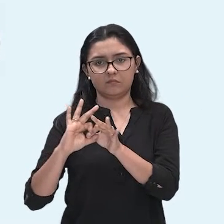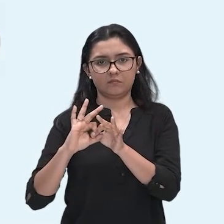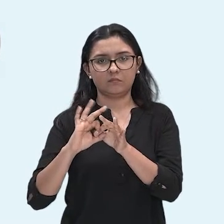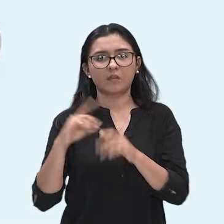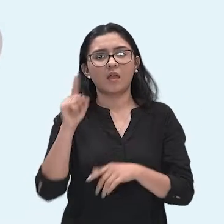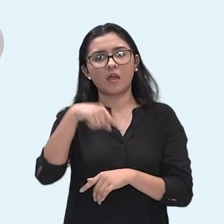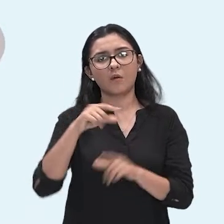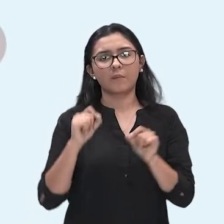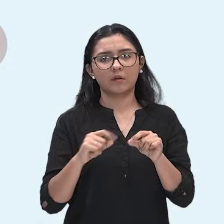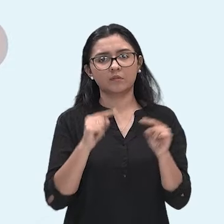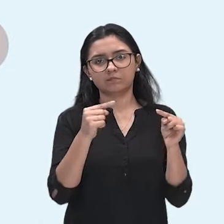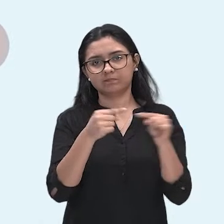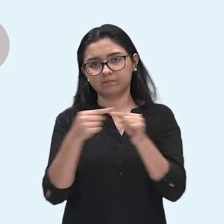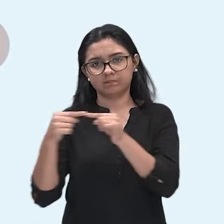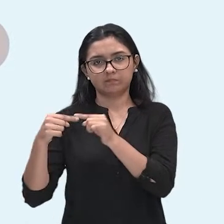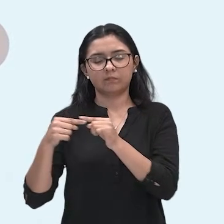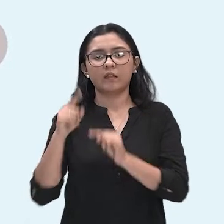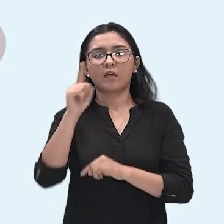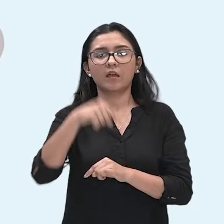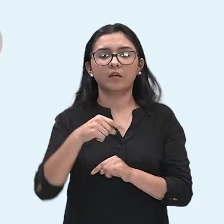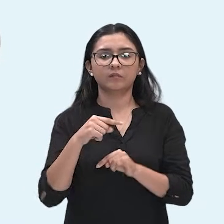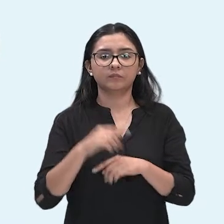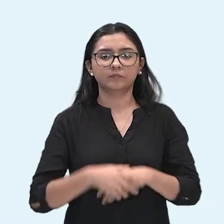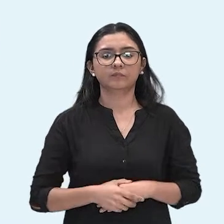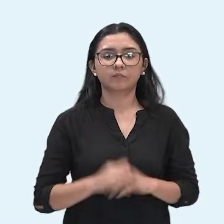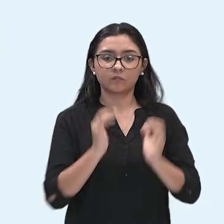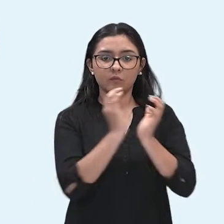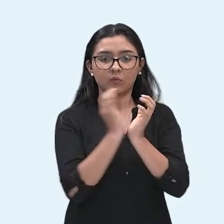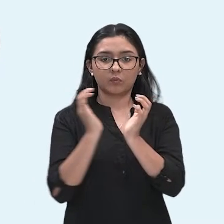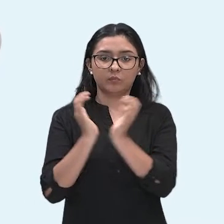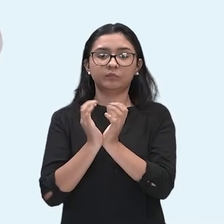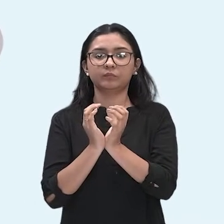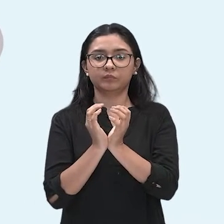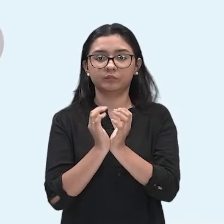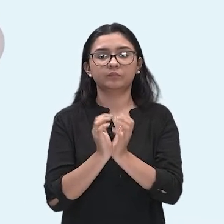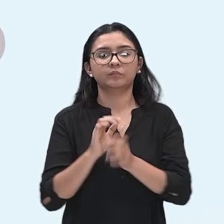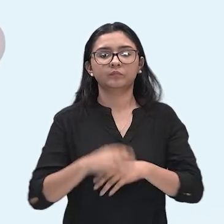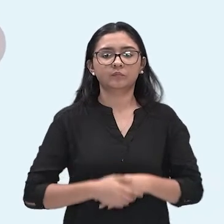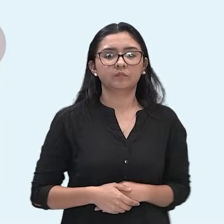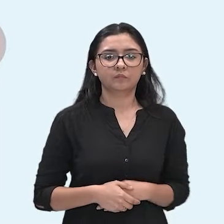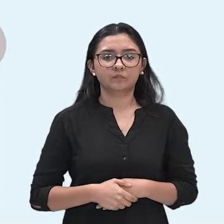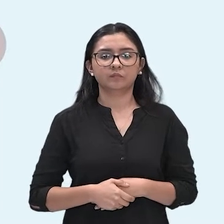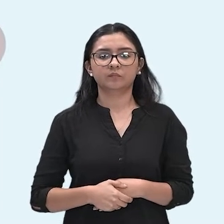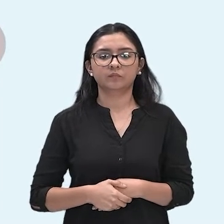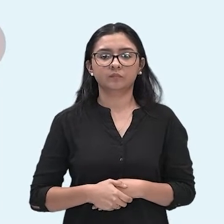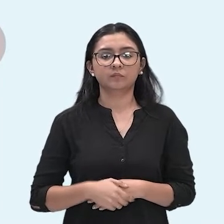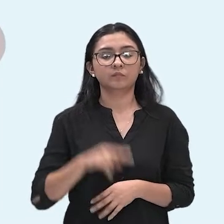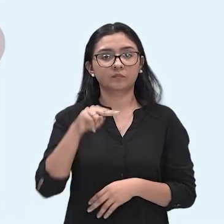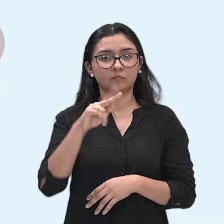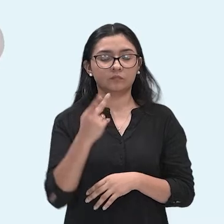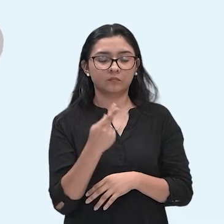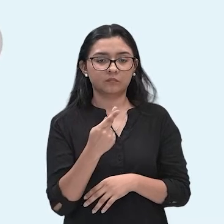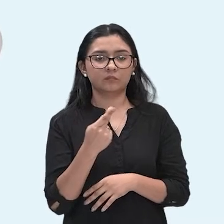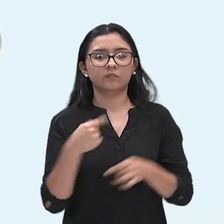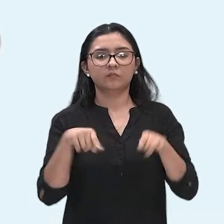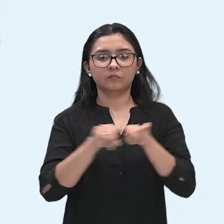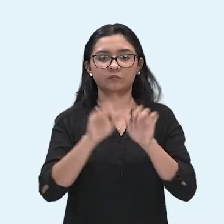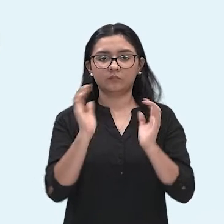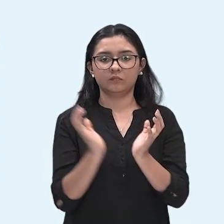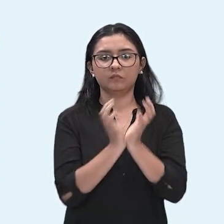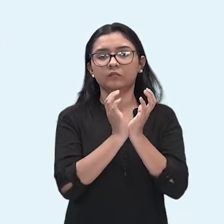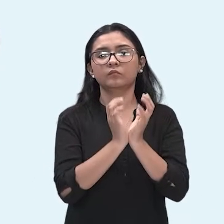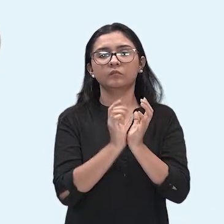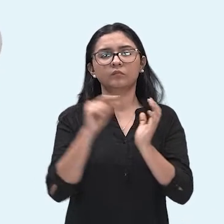ligação peptídica é a união do grupo amino, o NH2, e um aminoácido com o grupo carboxila,